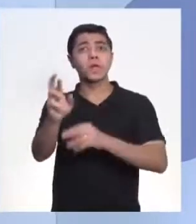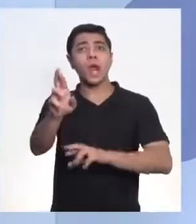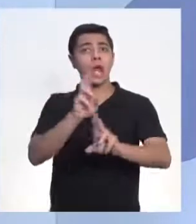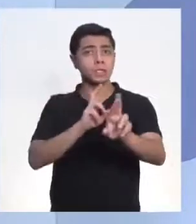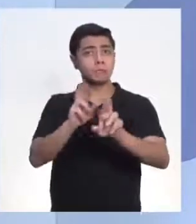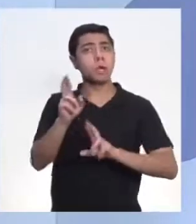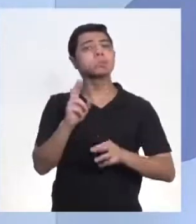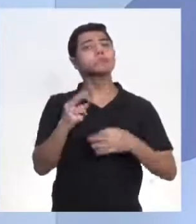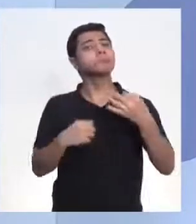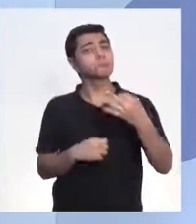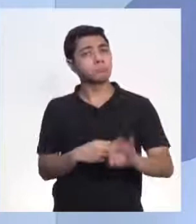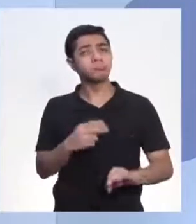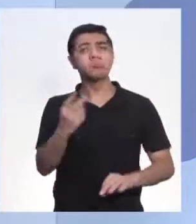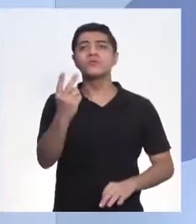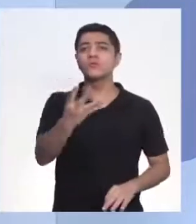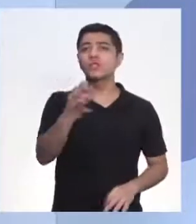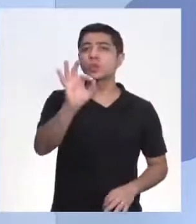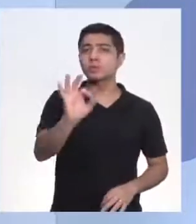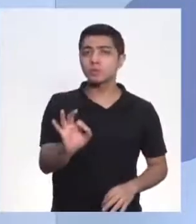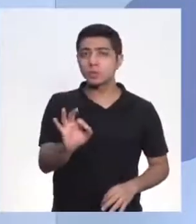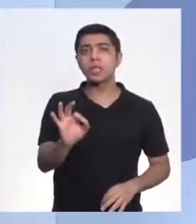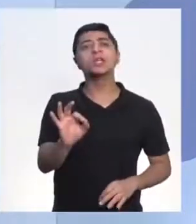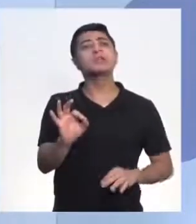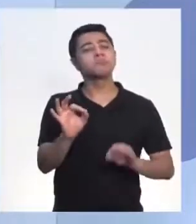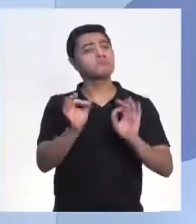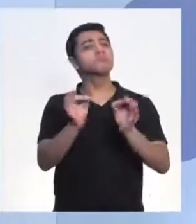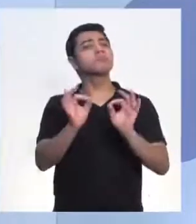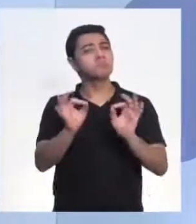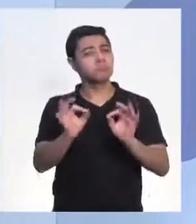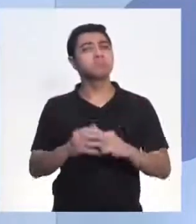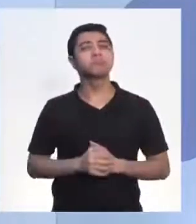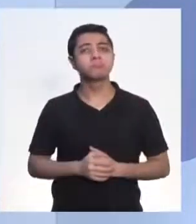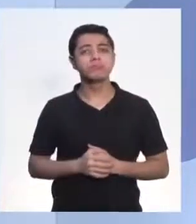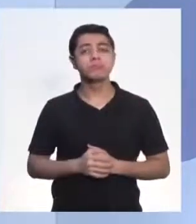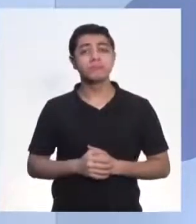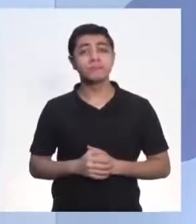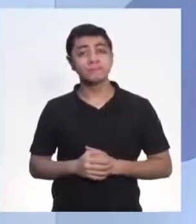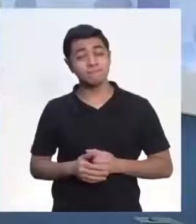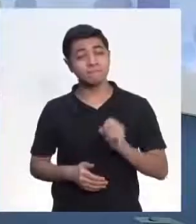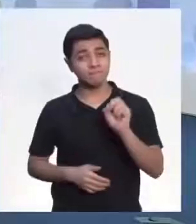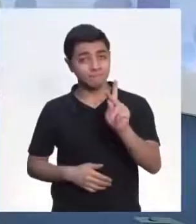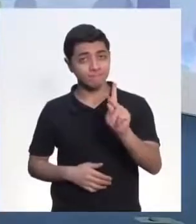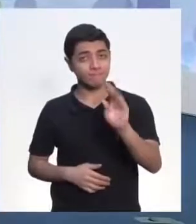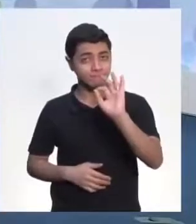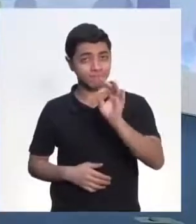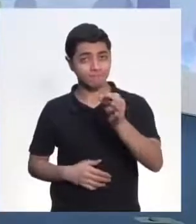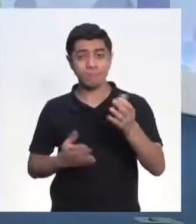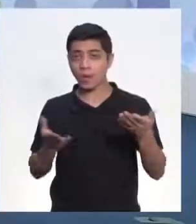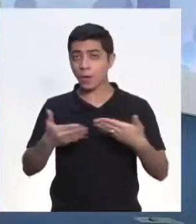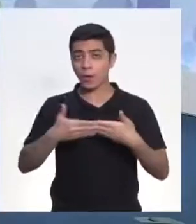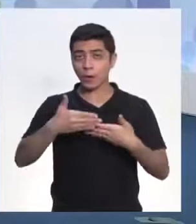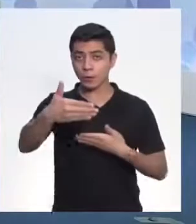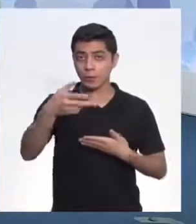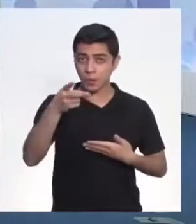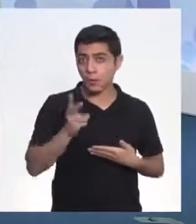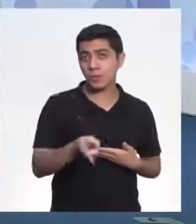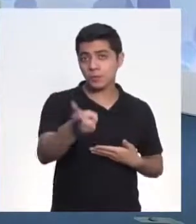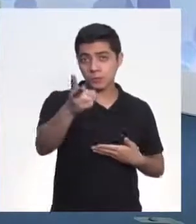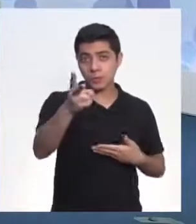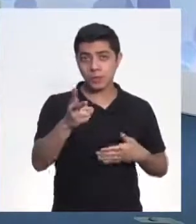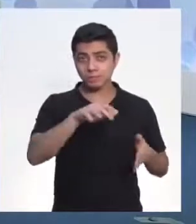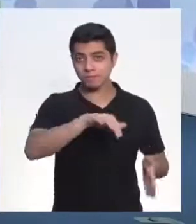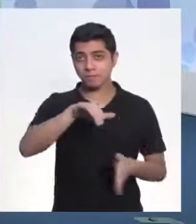nos 24%, que eu acho que seria a resposta final, né? É isso mesmo, gente. Então vamos continuar. Agora nós vamos para o cálculo